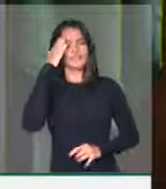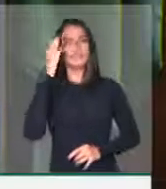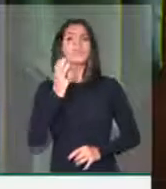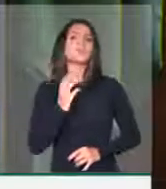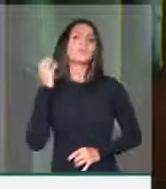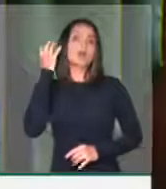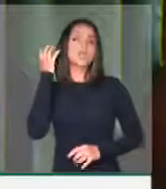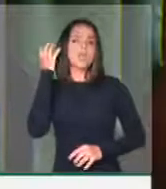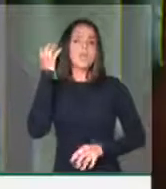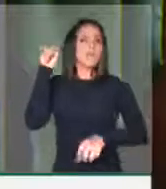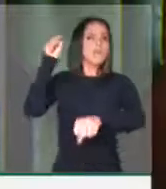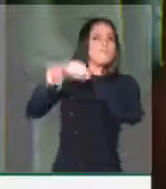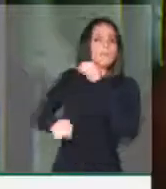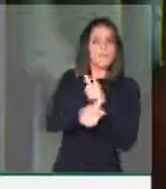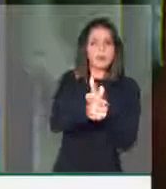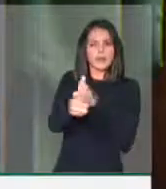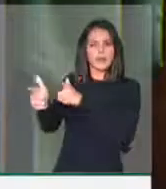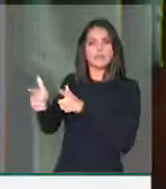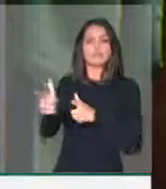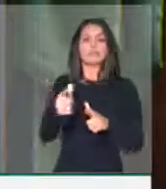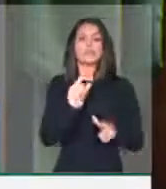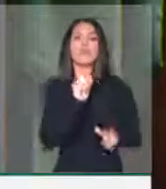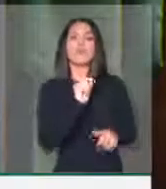também tem o dedo das milícias.